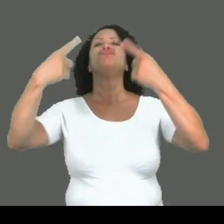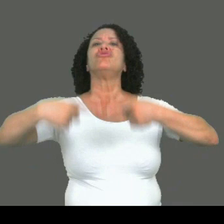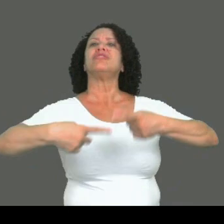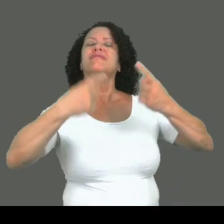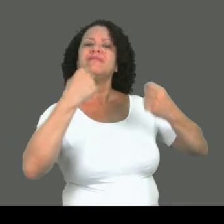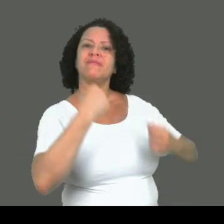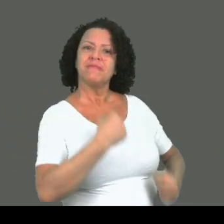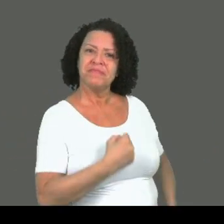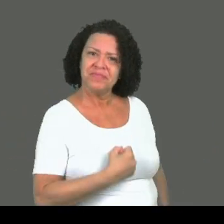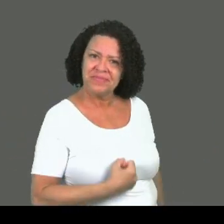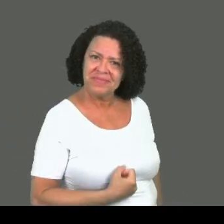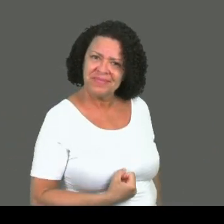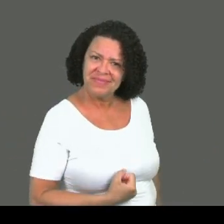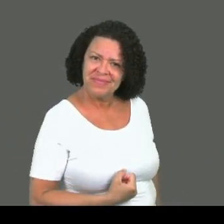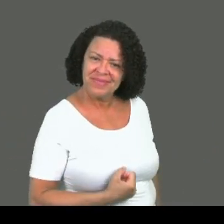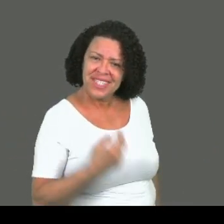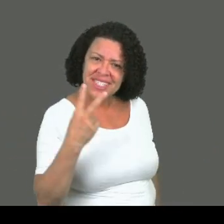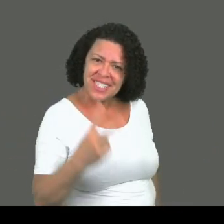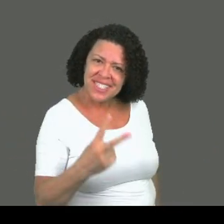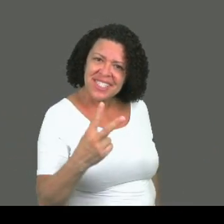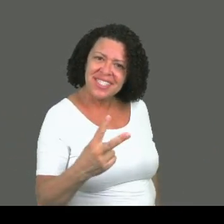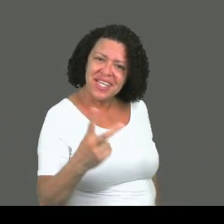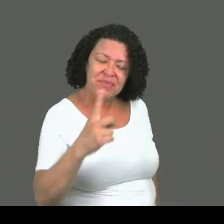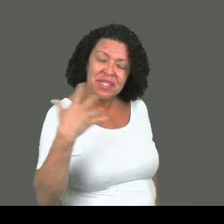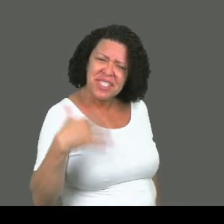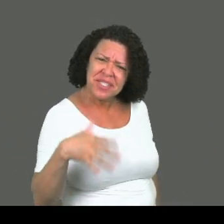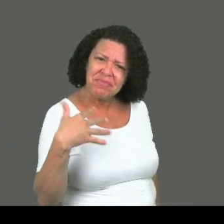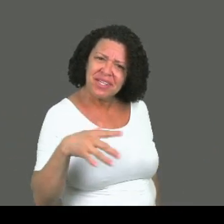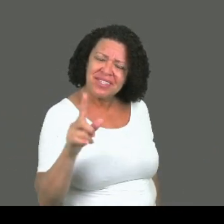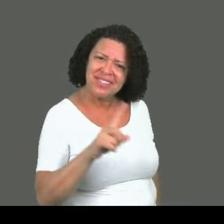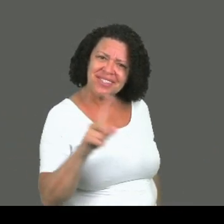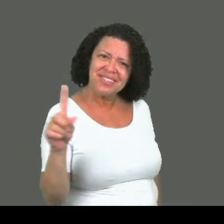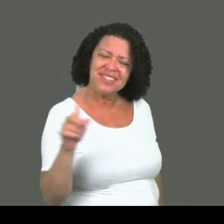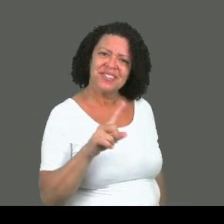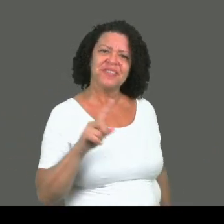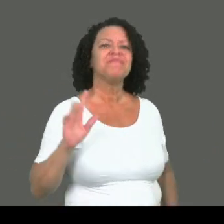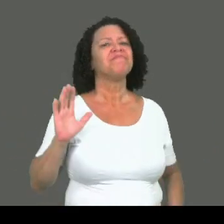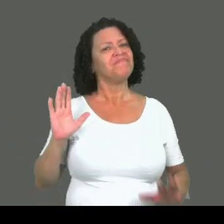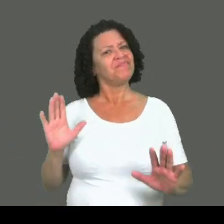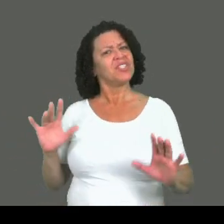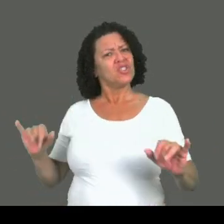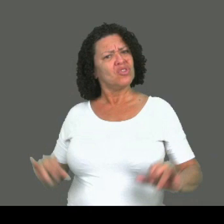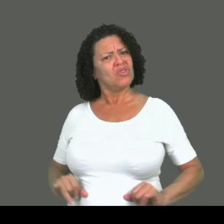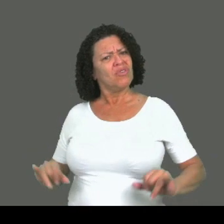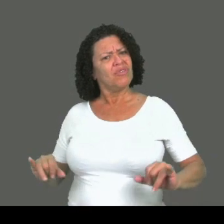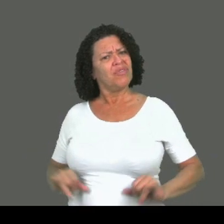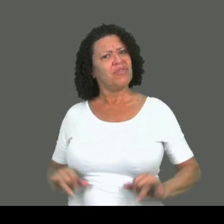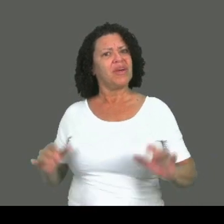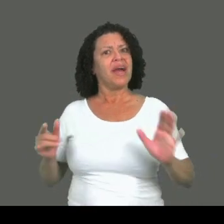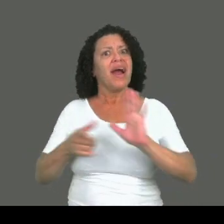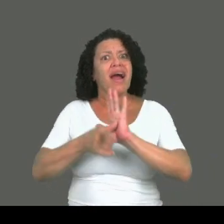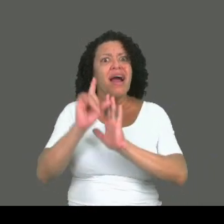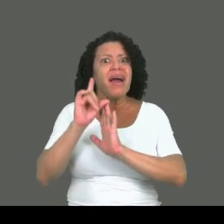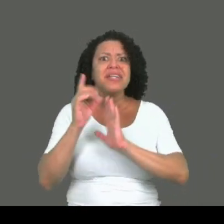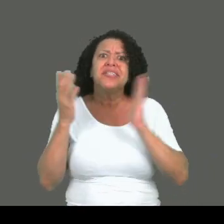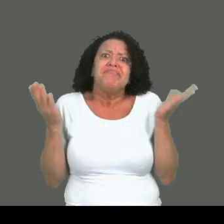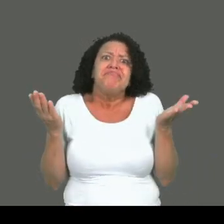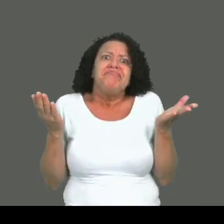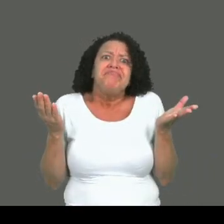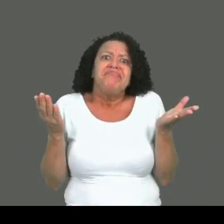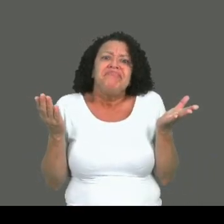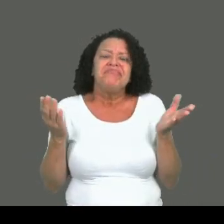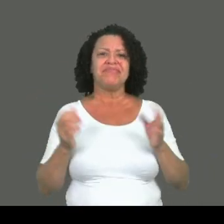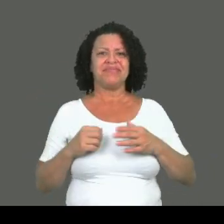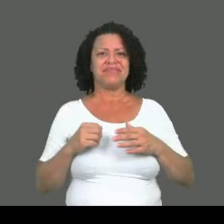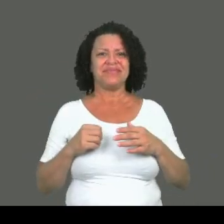desafios, né? Sem se desesperar, né? Sem sofrer por antecedência, né? Sem